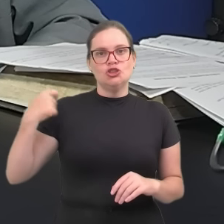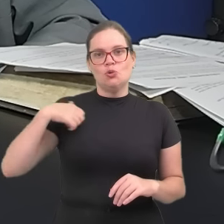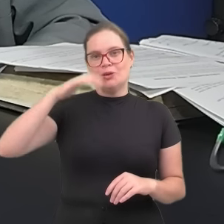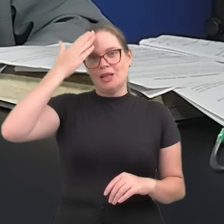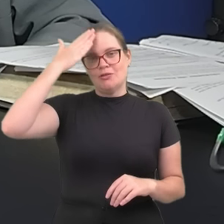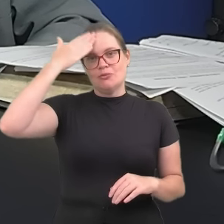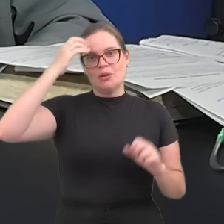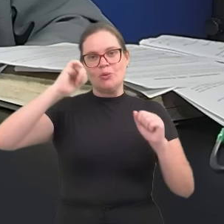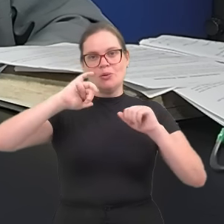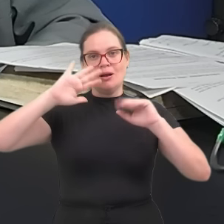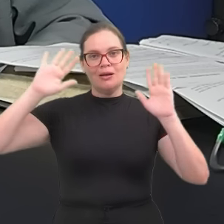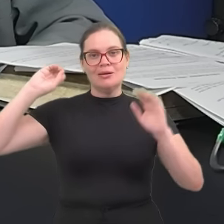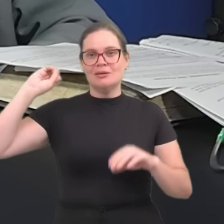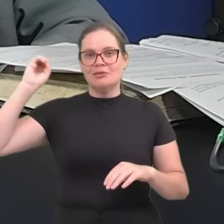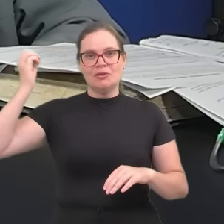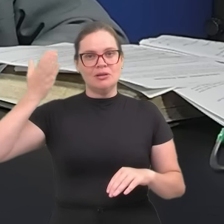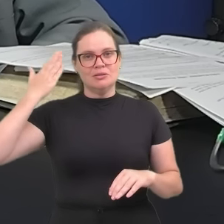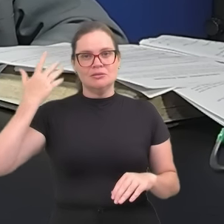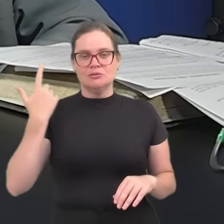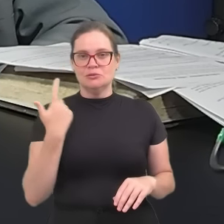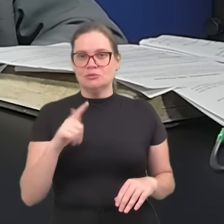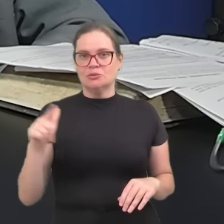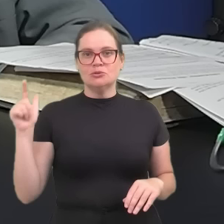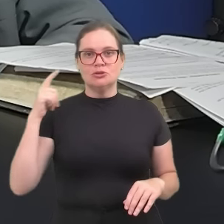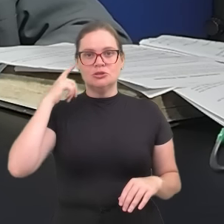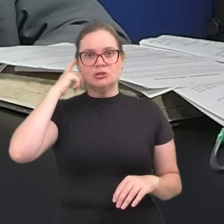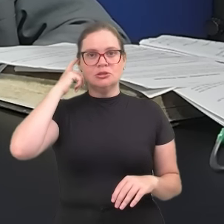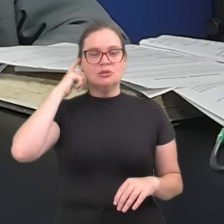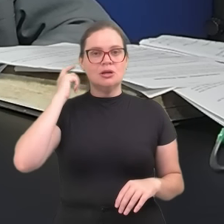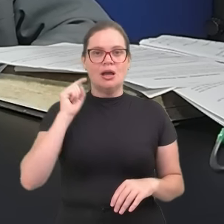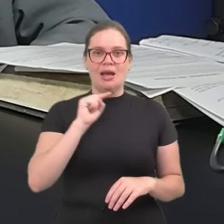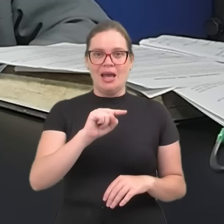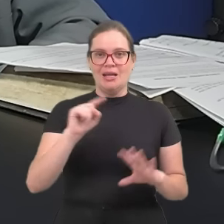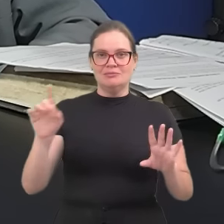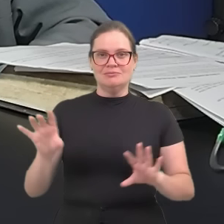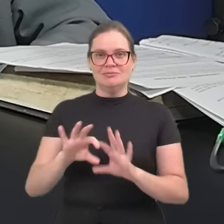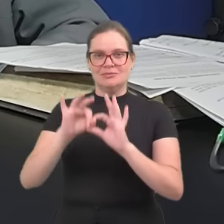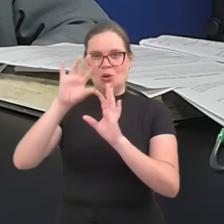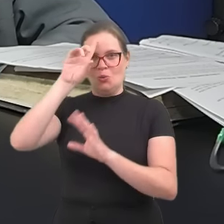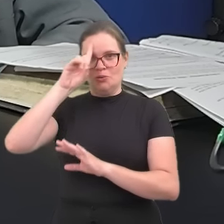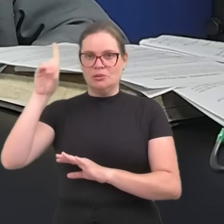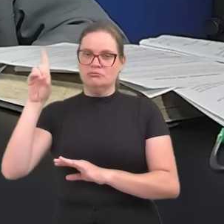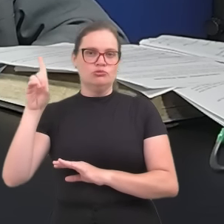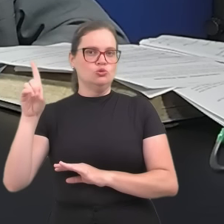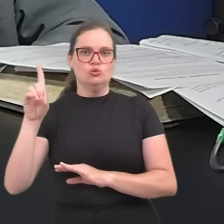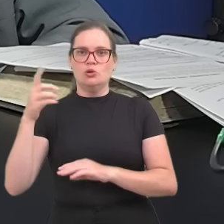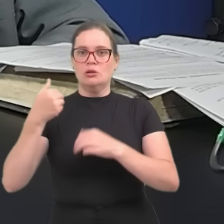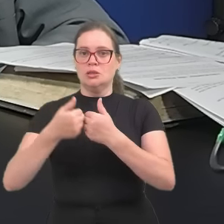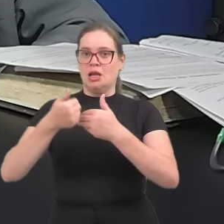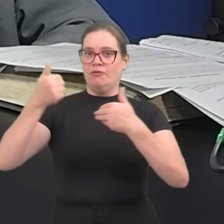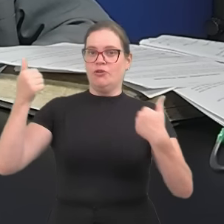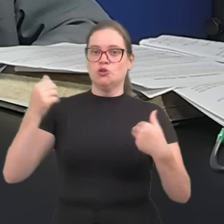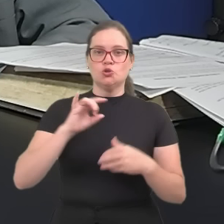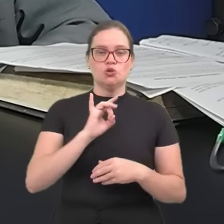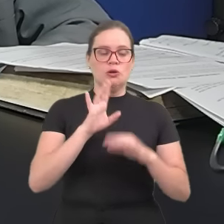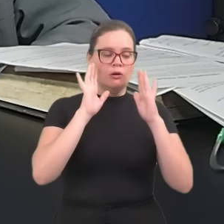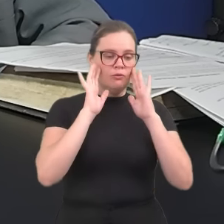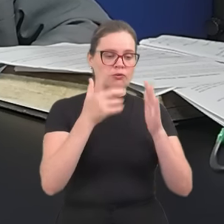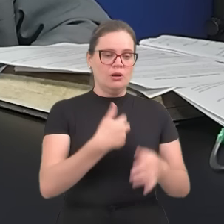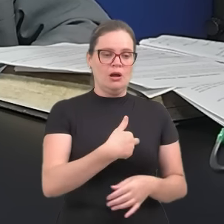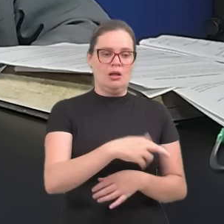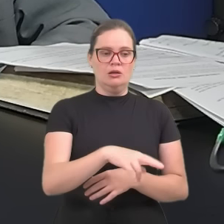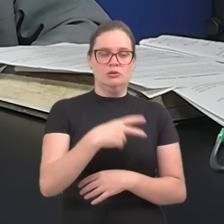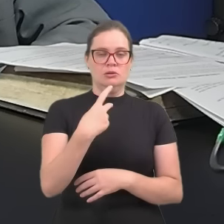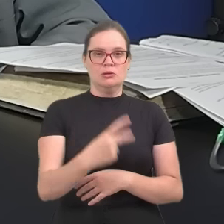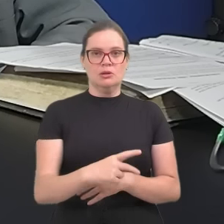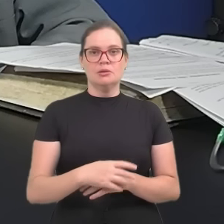não estavam ligados a Deus, estavam ligados na sua razão, na sua religiosidade. E Jesus